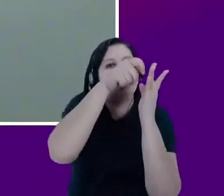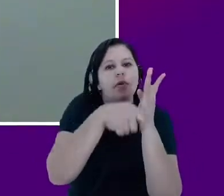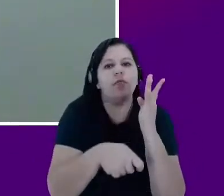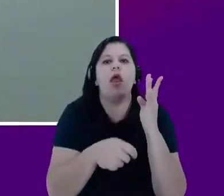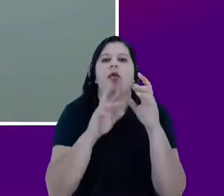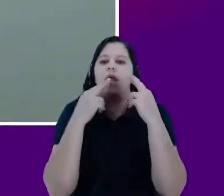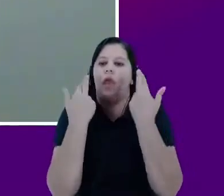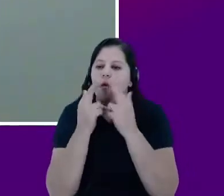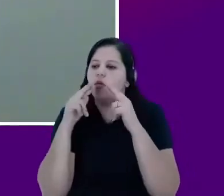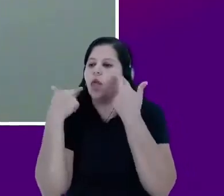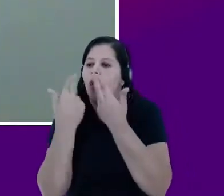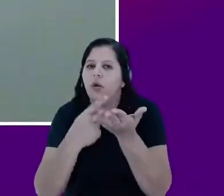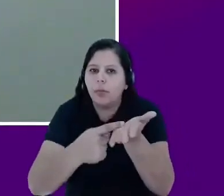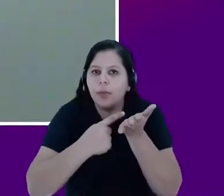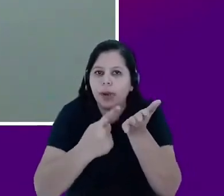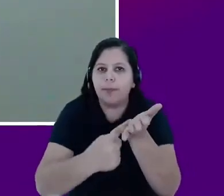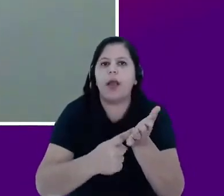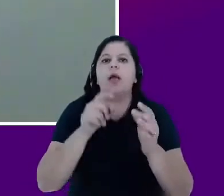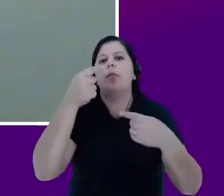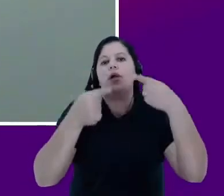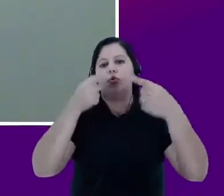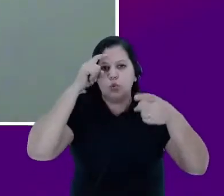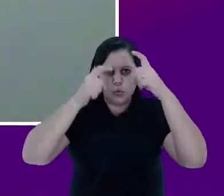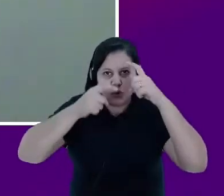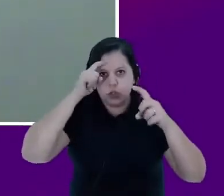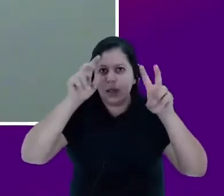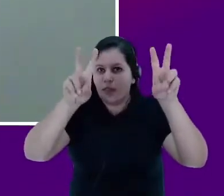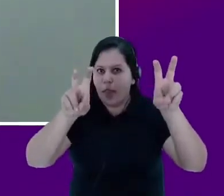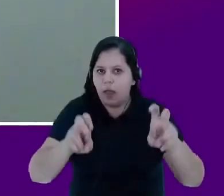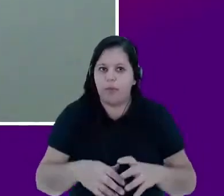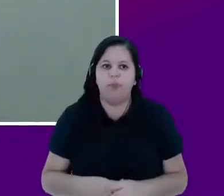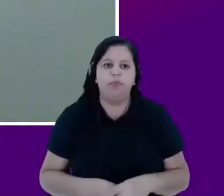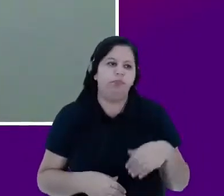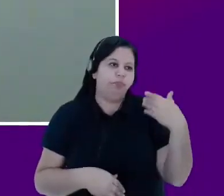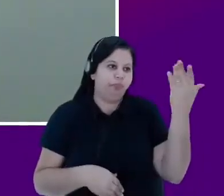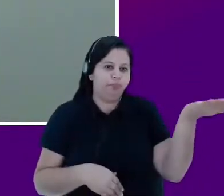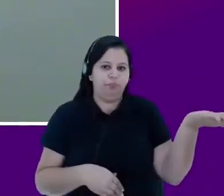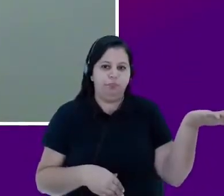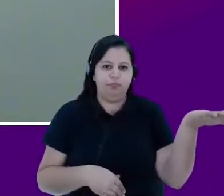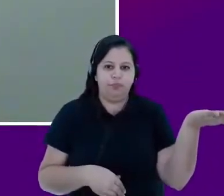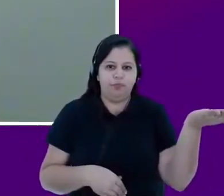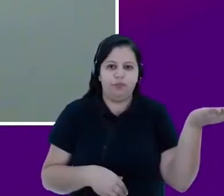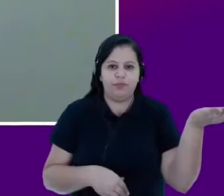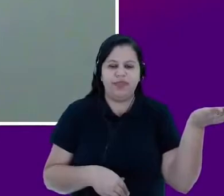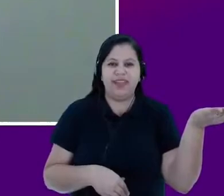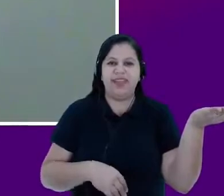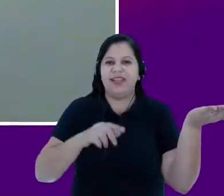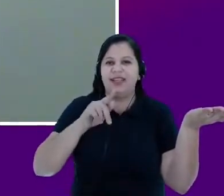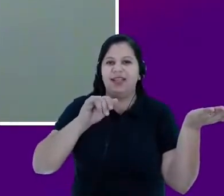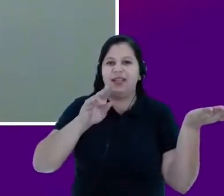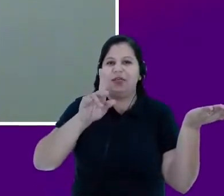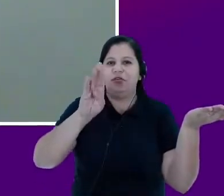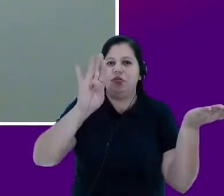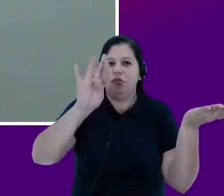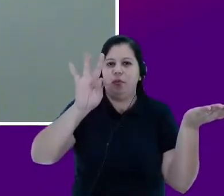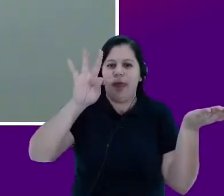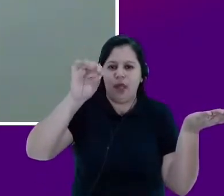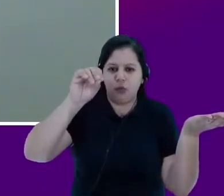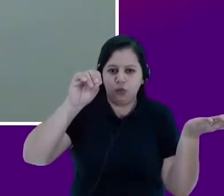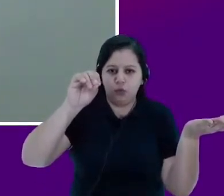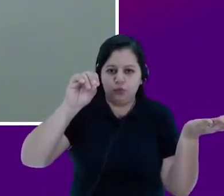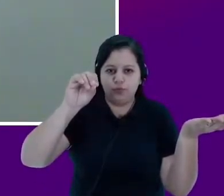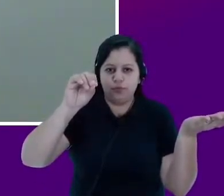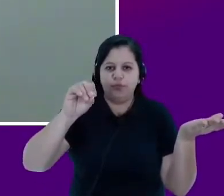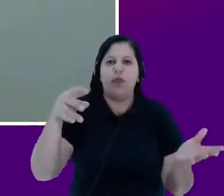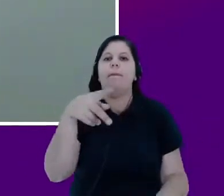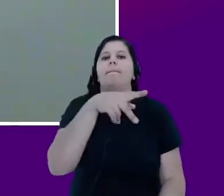vai apresentar aqui, né? Gilberto, que acabou de fazer a abertura aqui do painel, é o nosso presidente, e eu acho que é muito importante